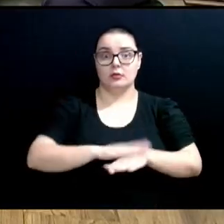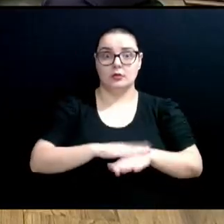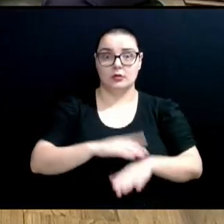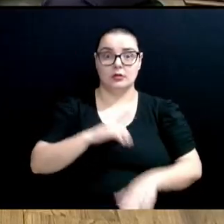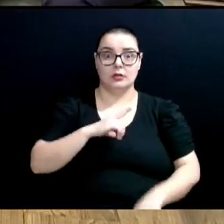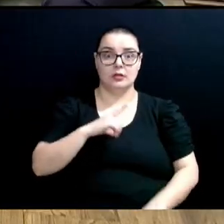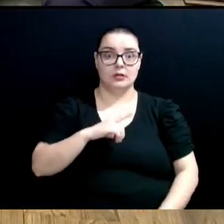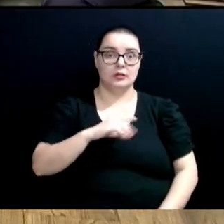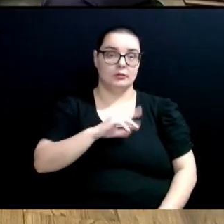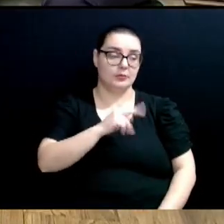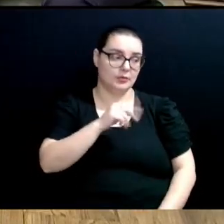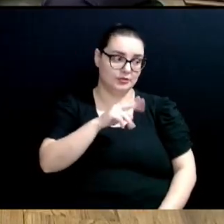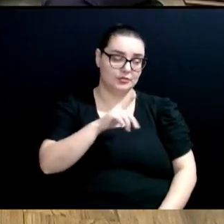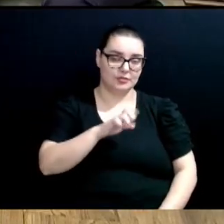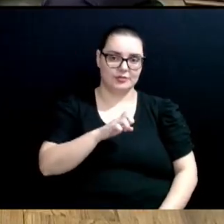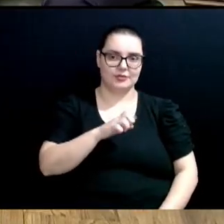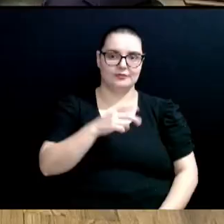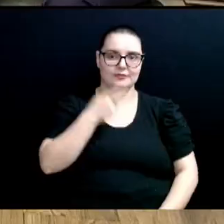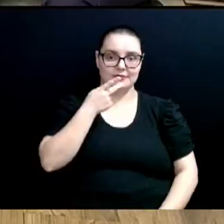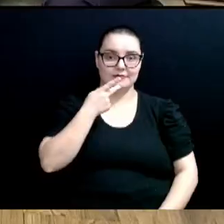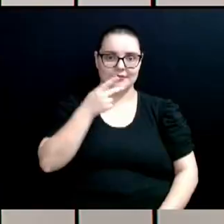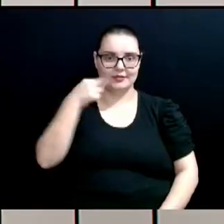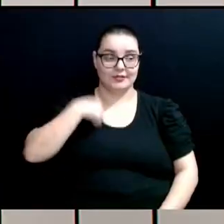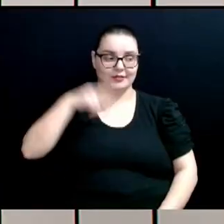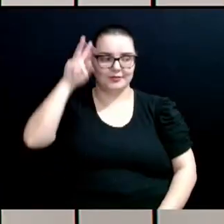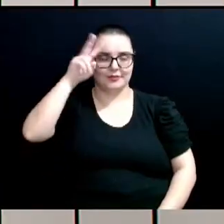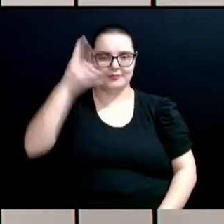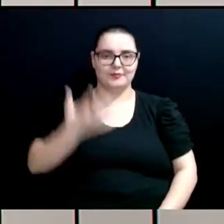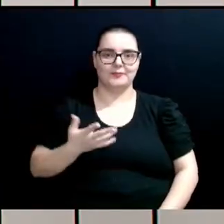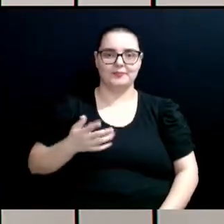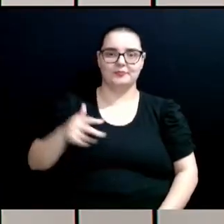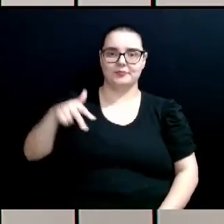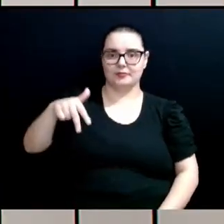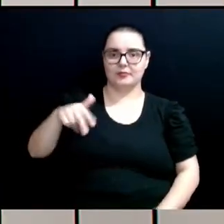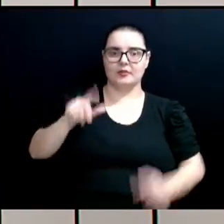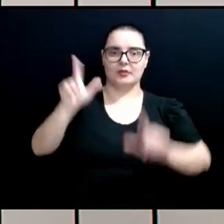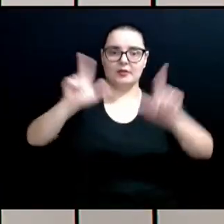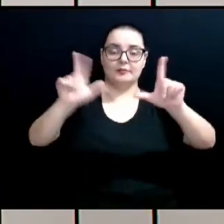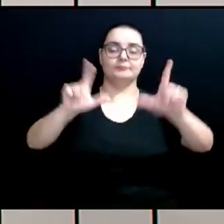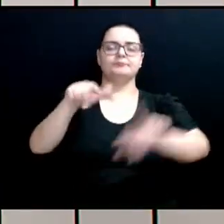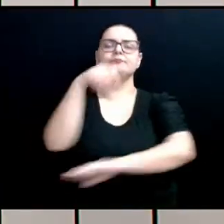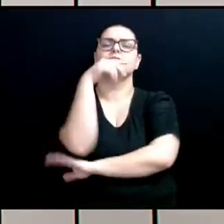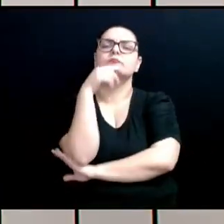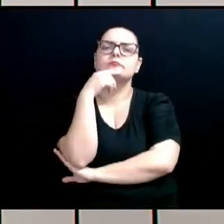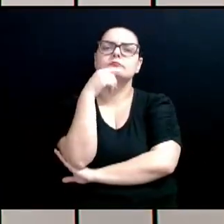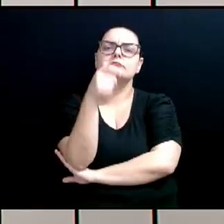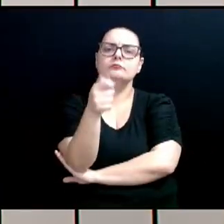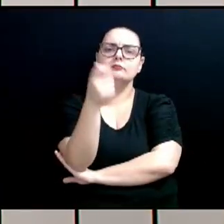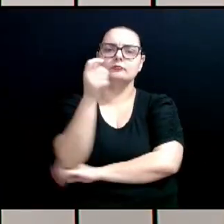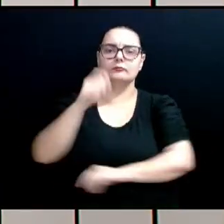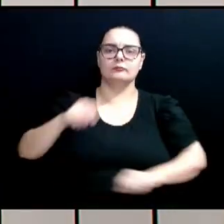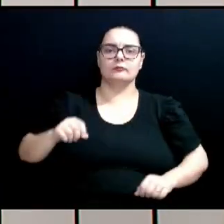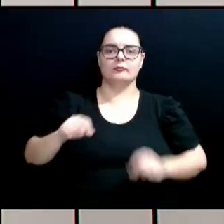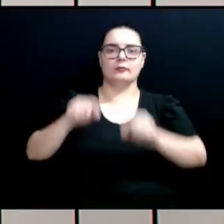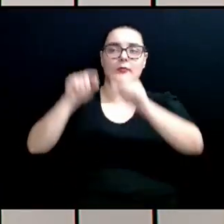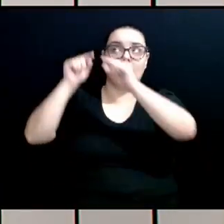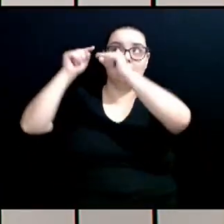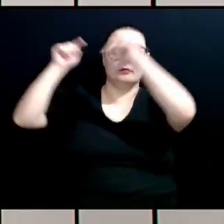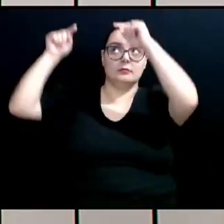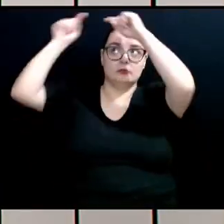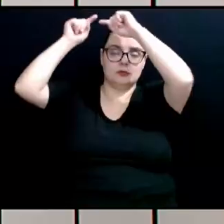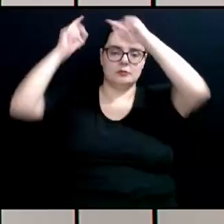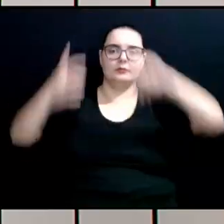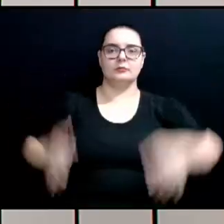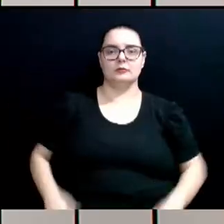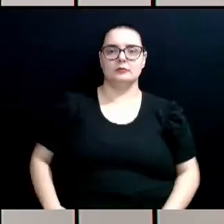Romão, você estava respondendo, eu estava lembrando, né? Que é uma pessoa assistindo televisão e aí sai um balãozinho, né, da televisão com um texto,